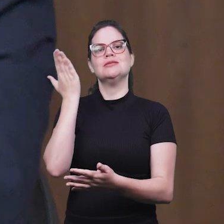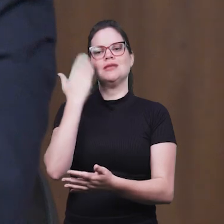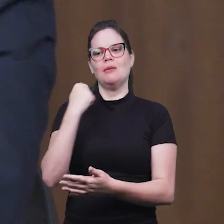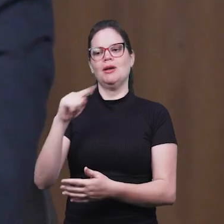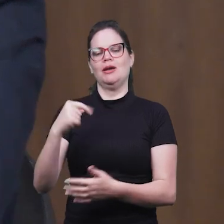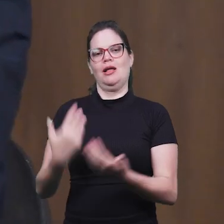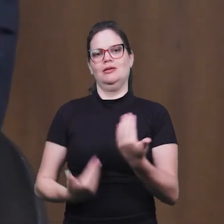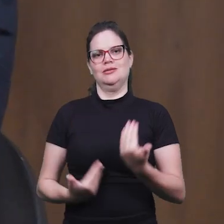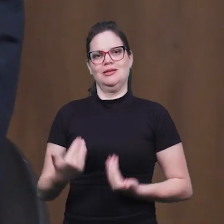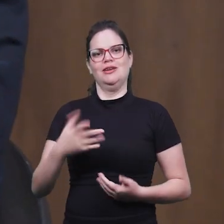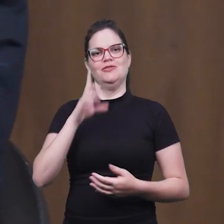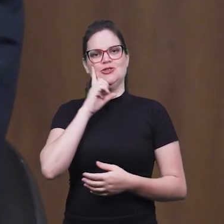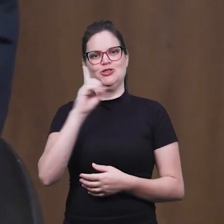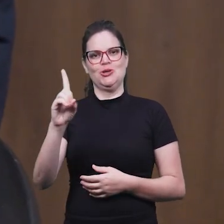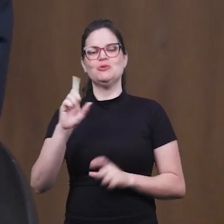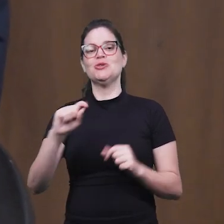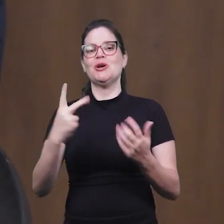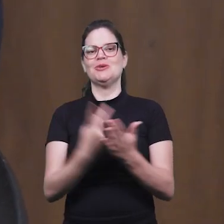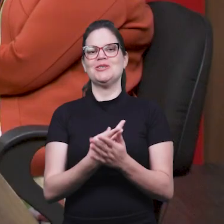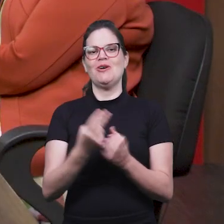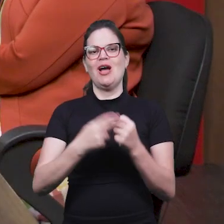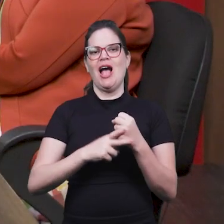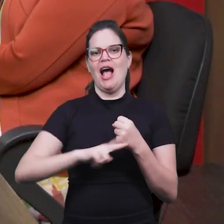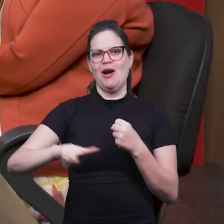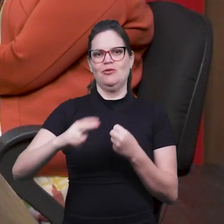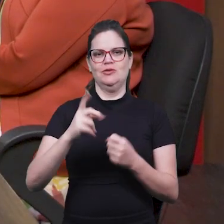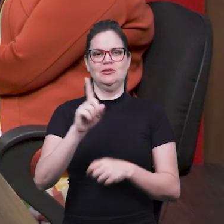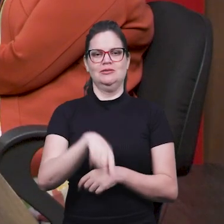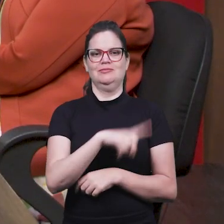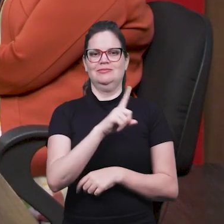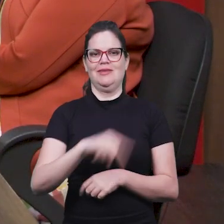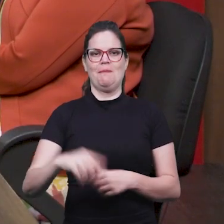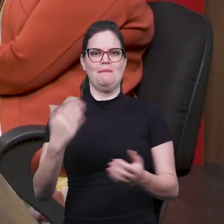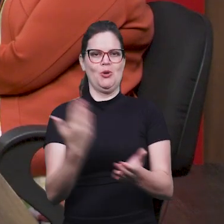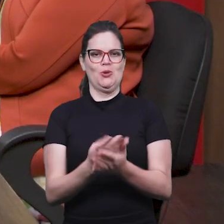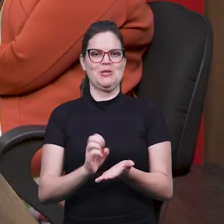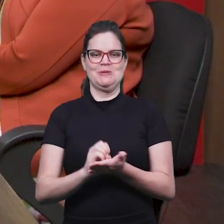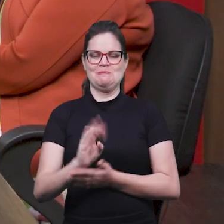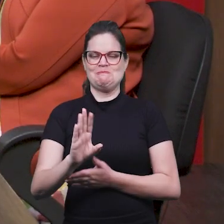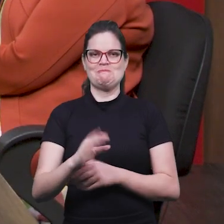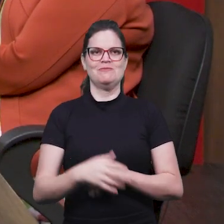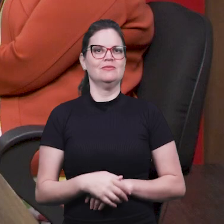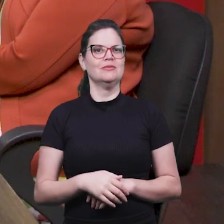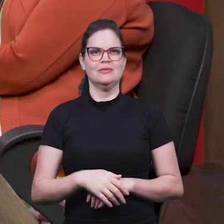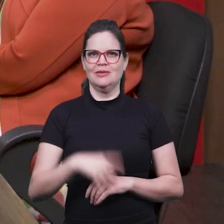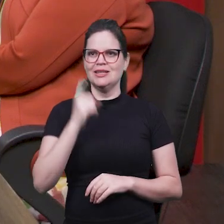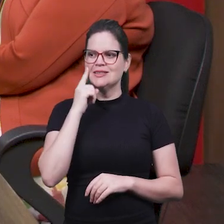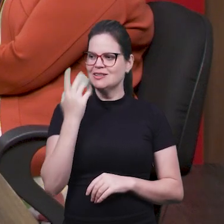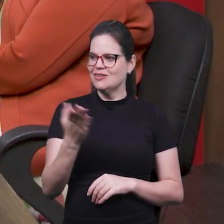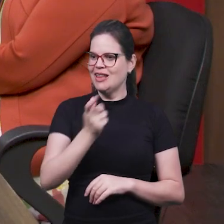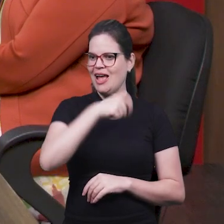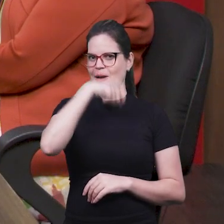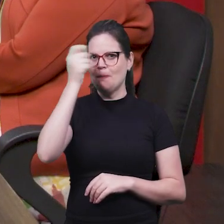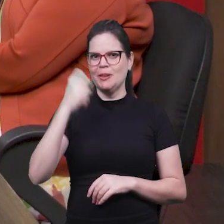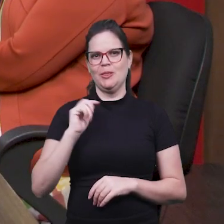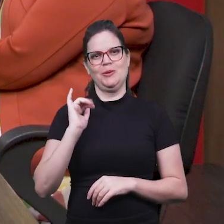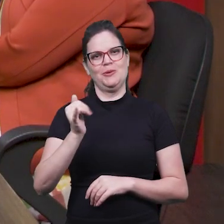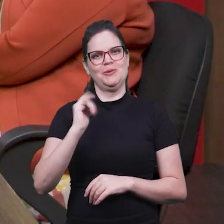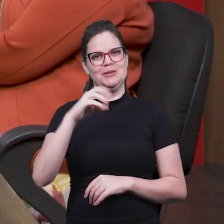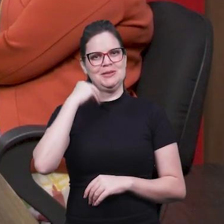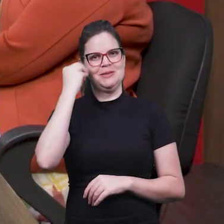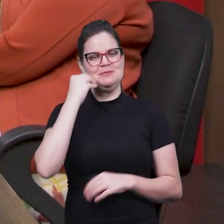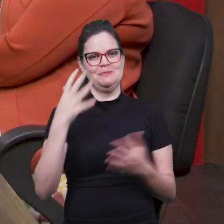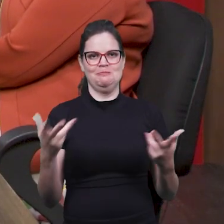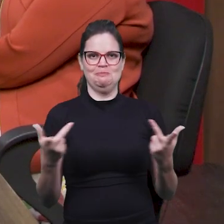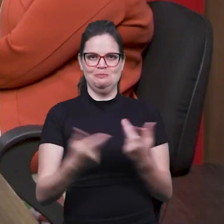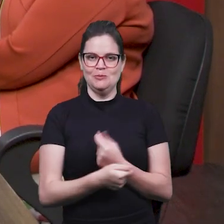expulsão e ela colou grau. Que maravilha. Pastor Amadeu nos conta experiências gloriosas, né? Tanto da entrada no curso